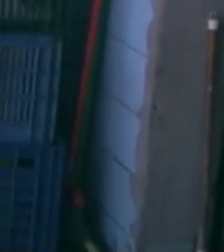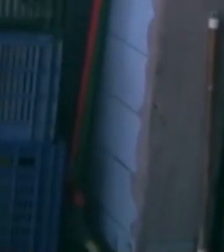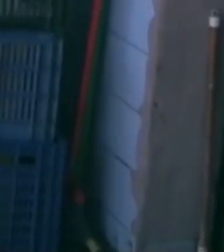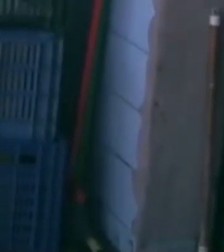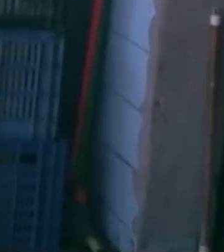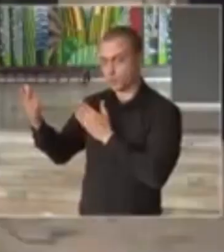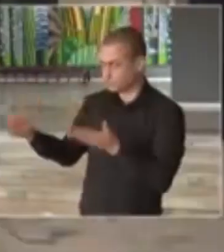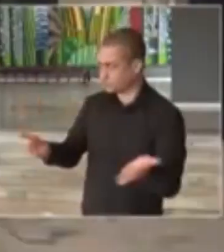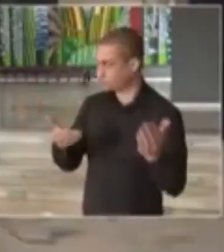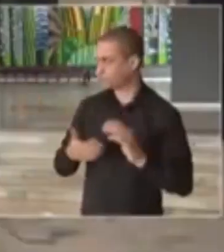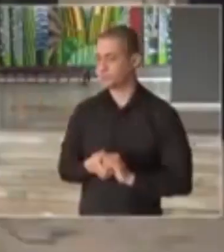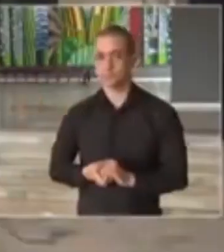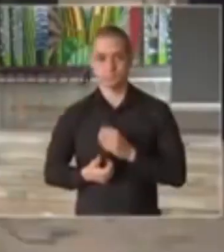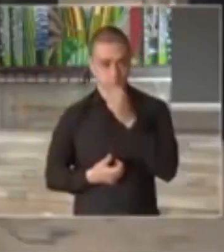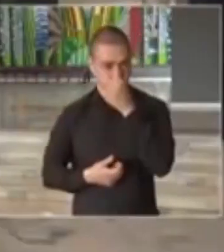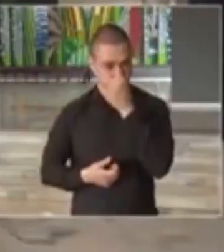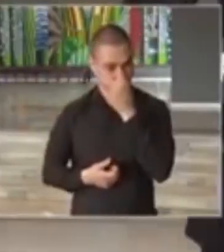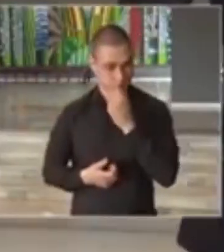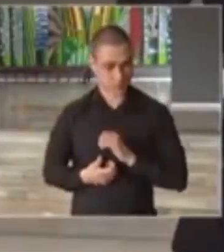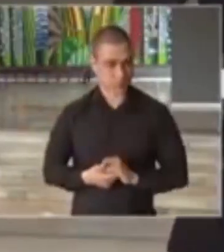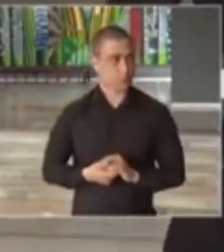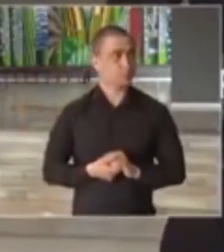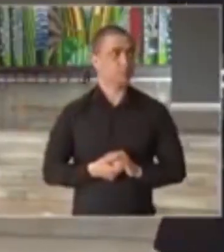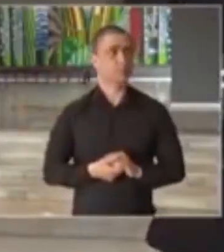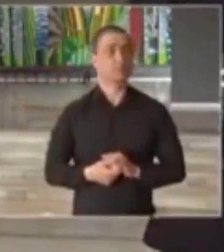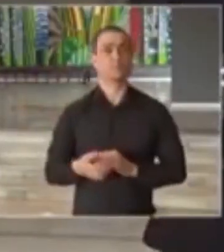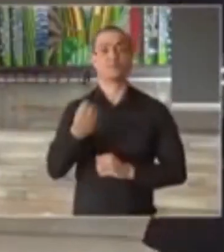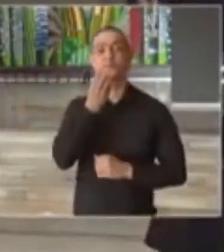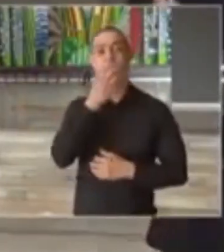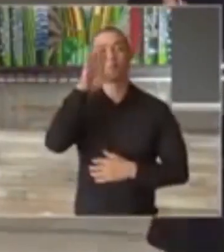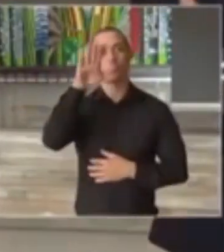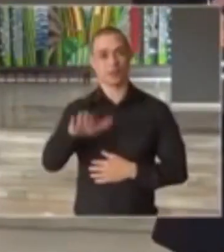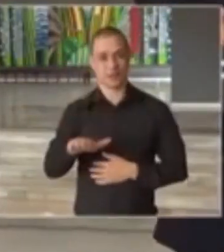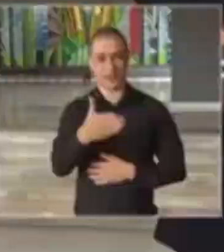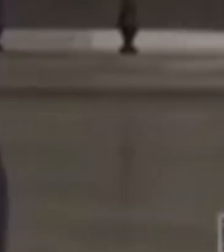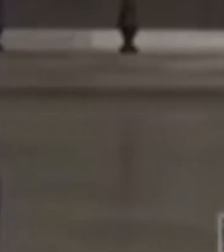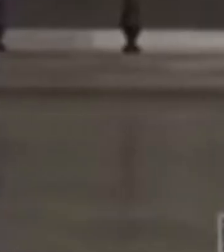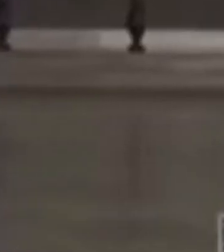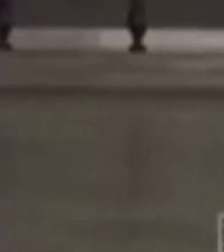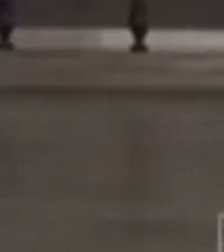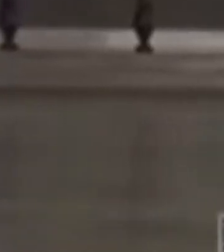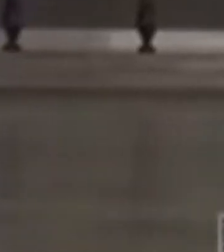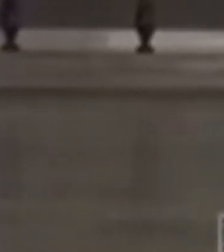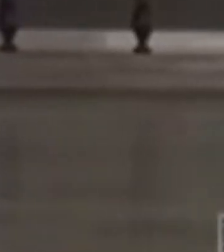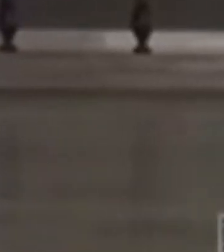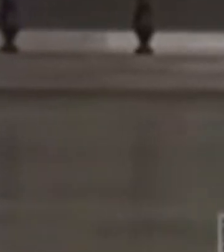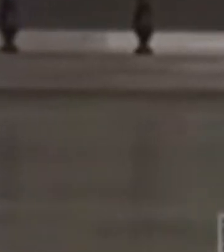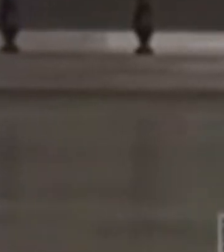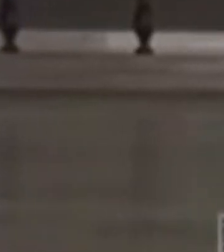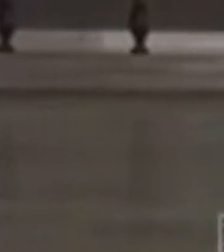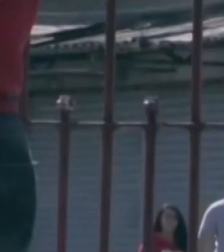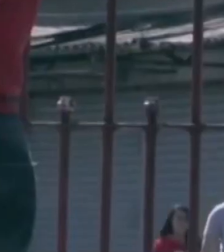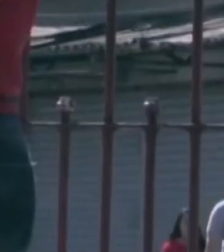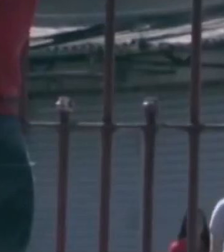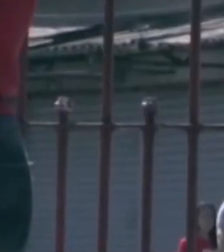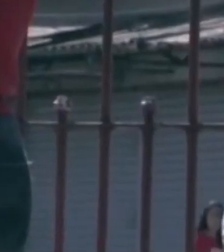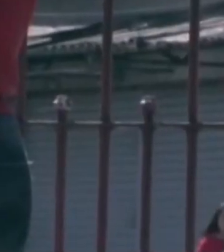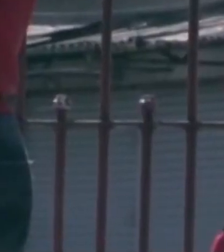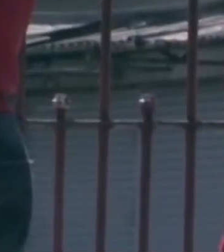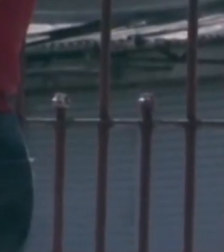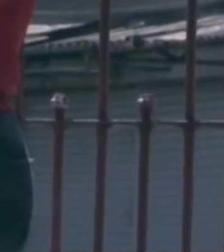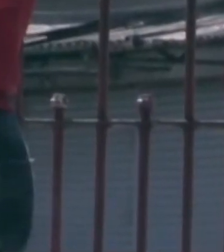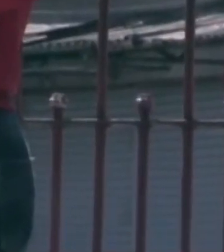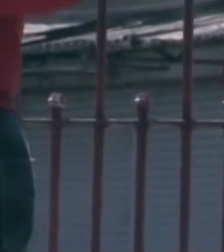são maiores. Ao comentar as manifestações contra o Boa racismo tarde pelo a mundo, o todos. prefeito de São Paulo apontou a vulnerabilidade